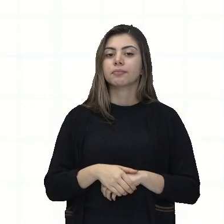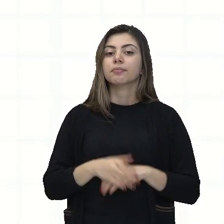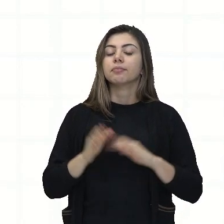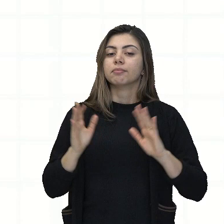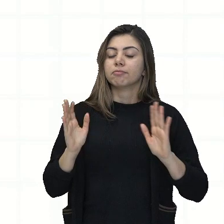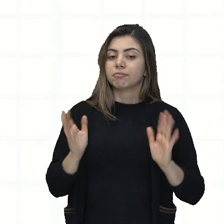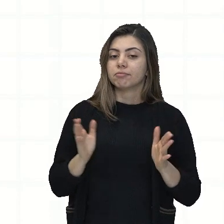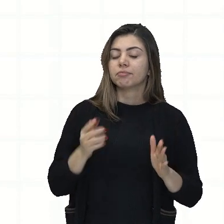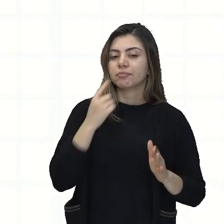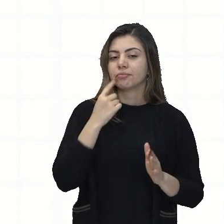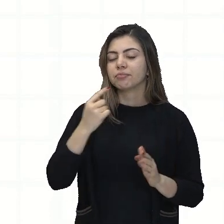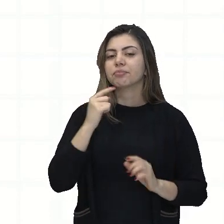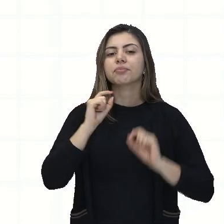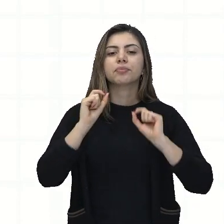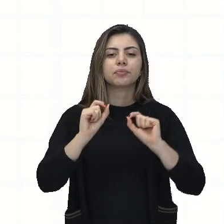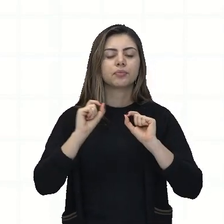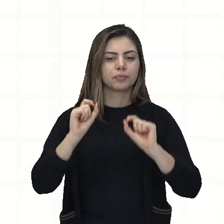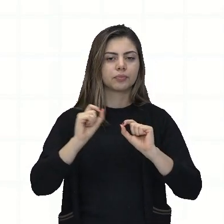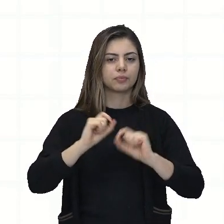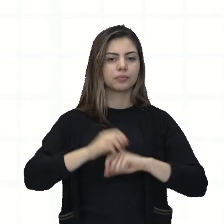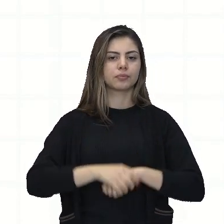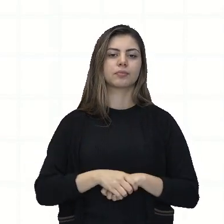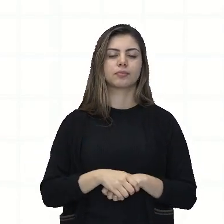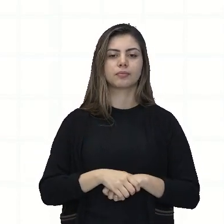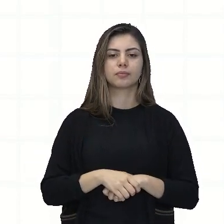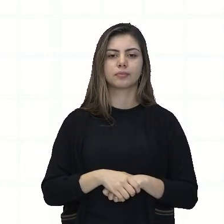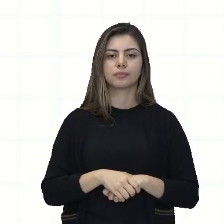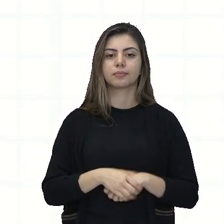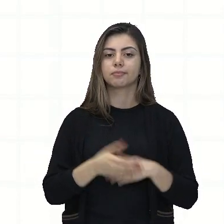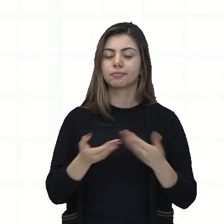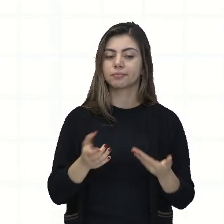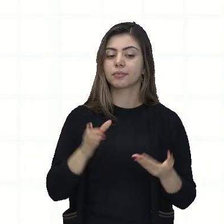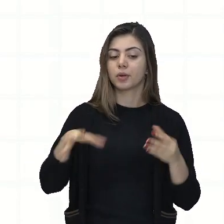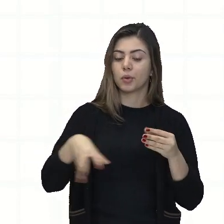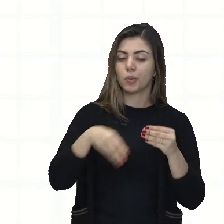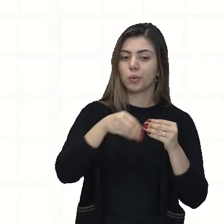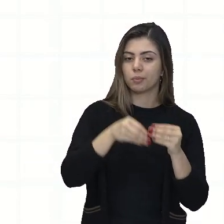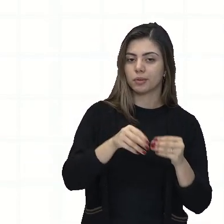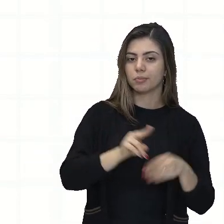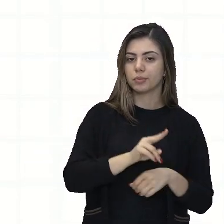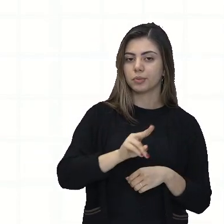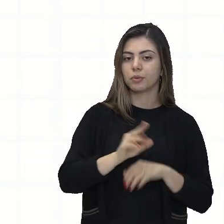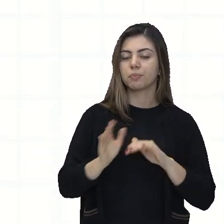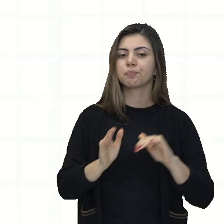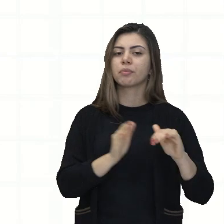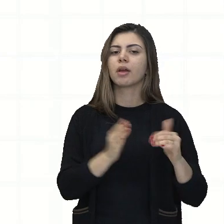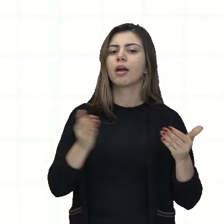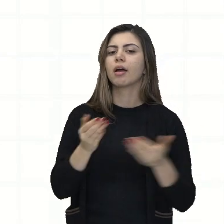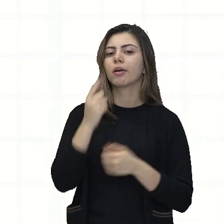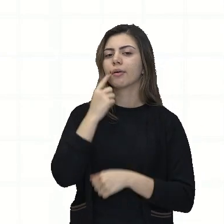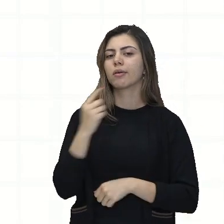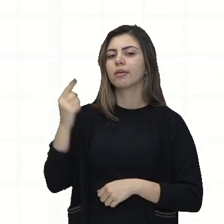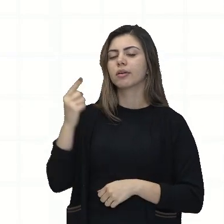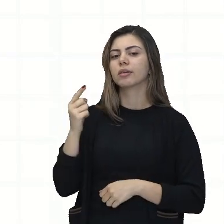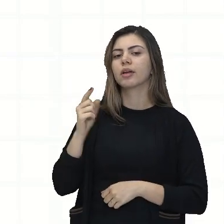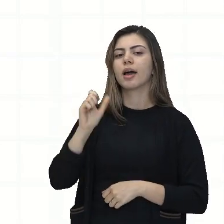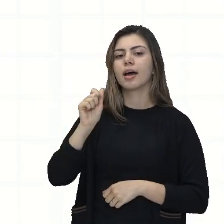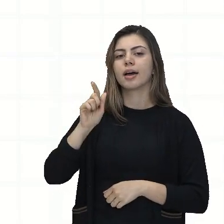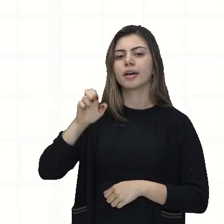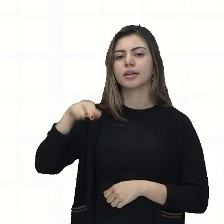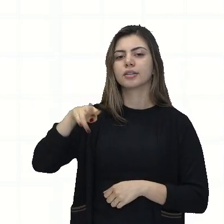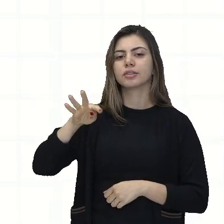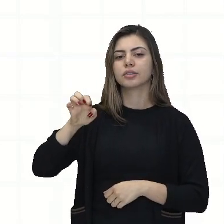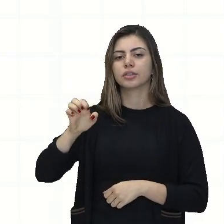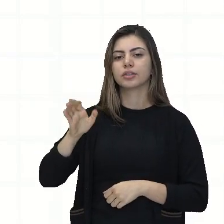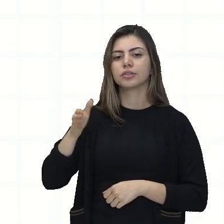Vimos então aqui sobre o complemento nominal. O próximo termo integrante que nós